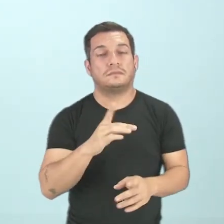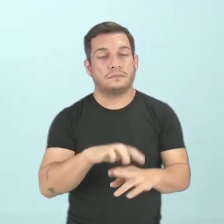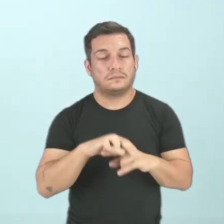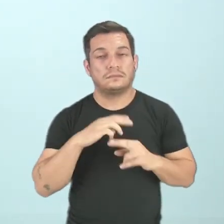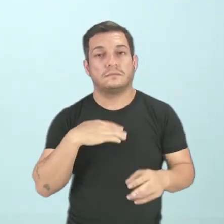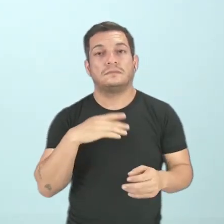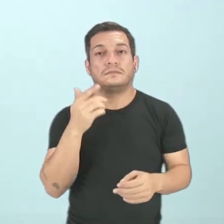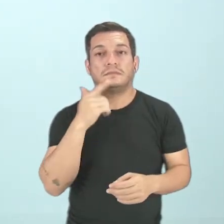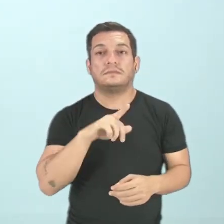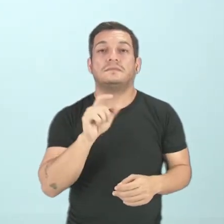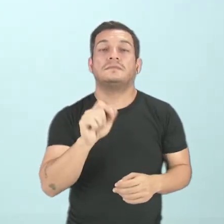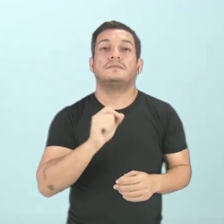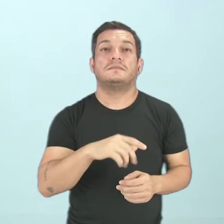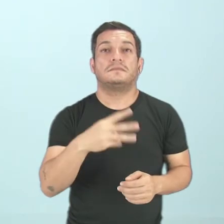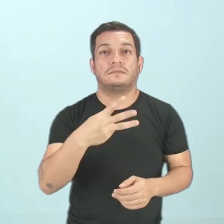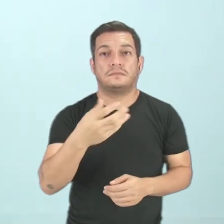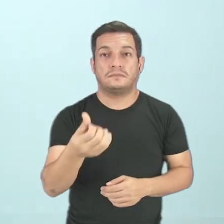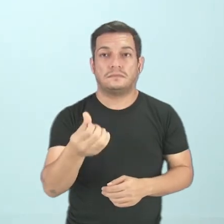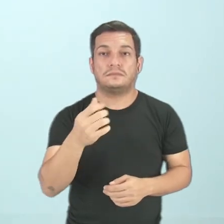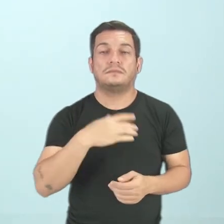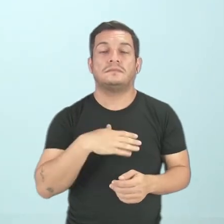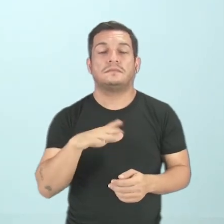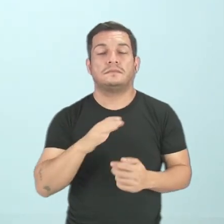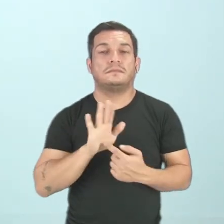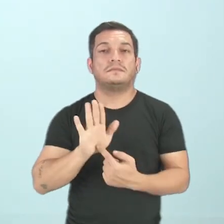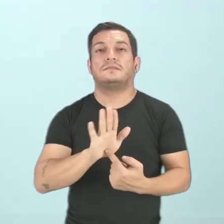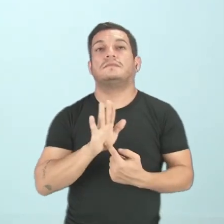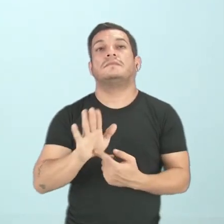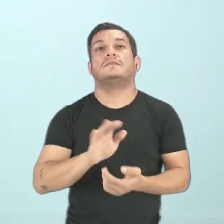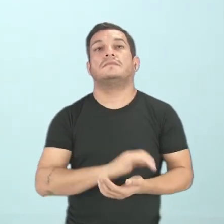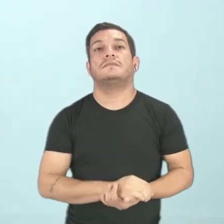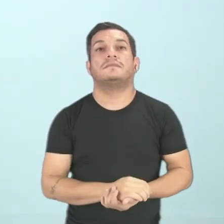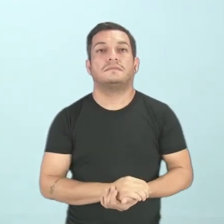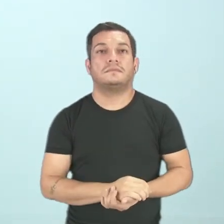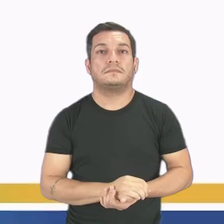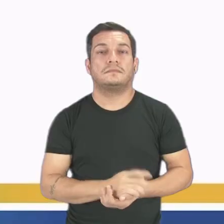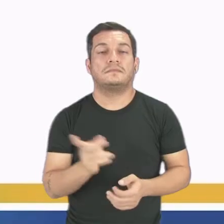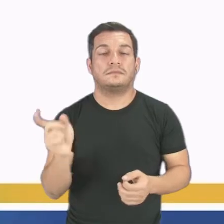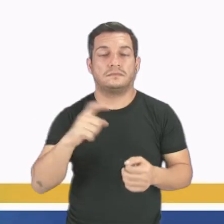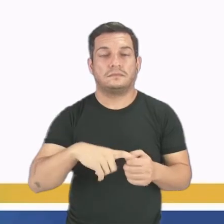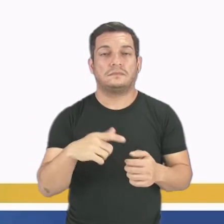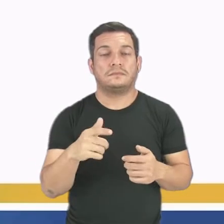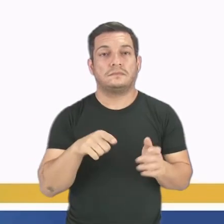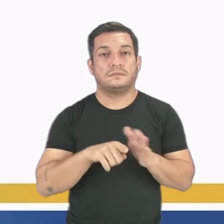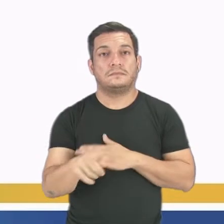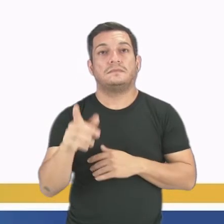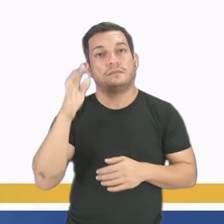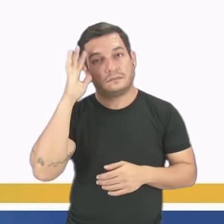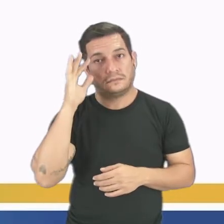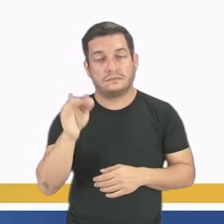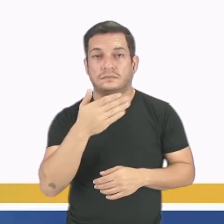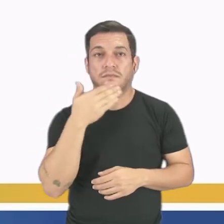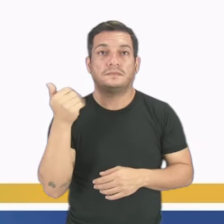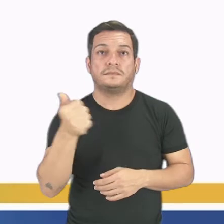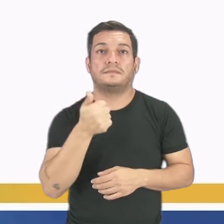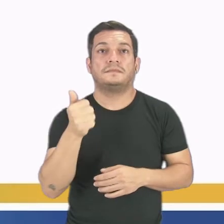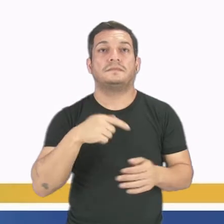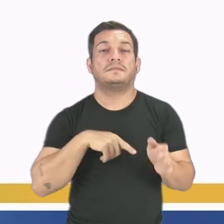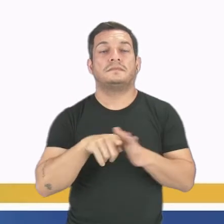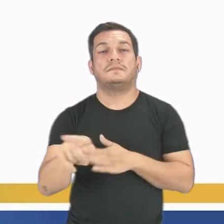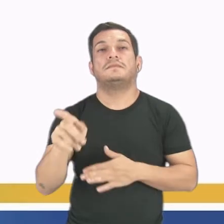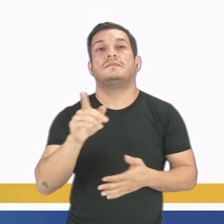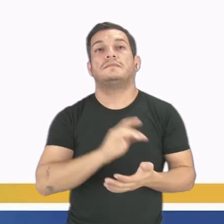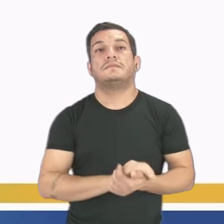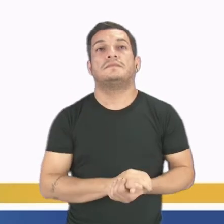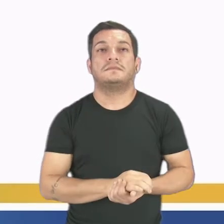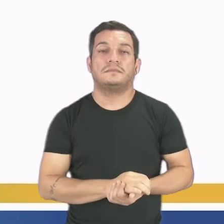aí a essas 36 possibilidades como espaço amostral, ok? Então, voltando no problema, para compreendermos melhor essa questão aí